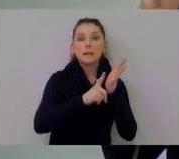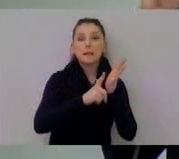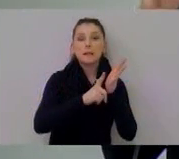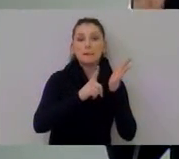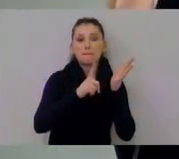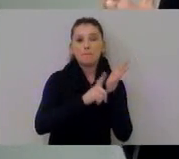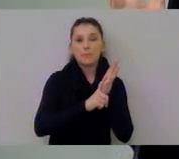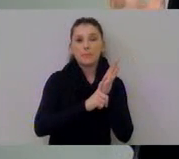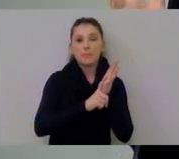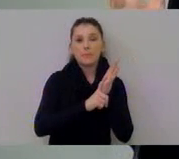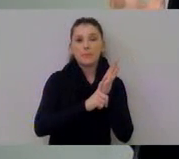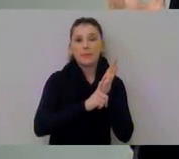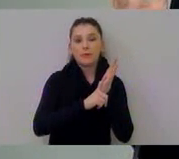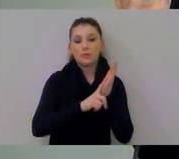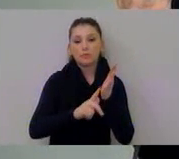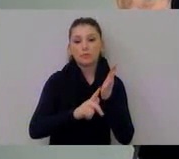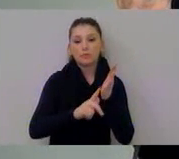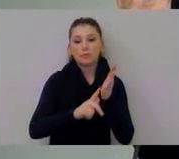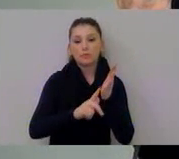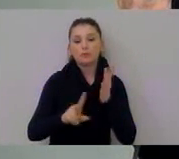ele roga.